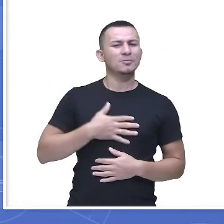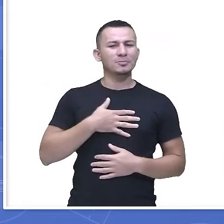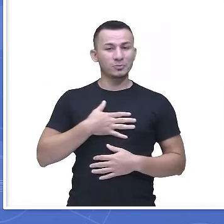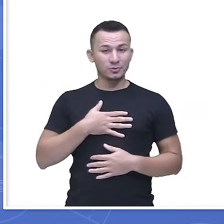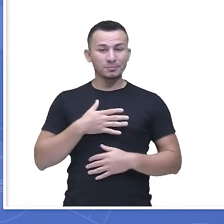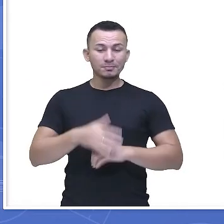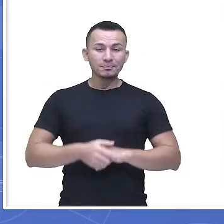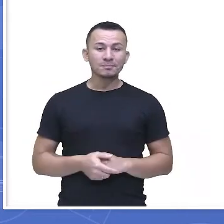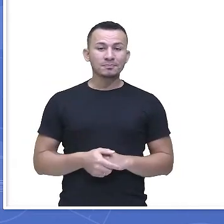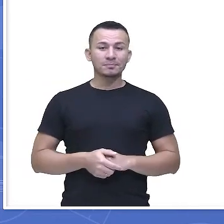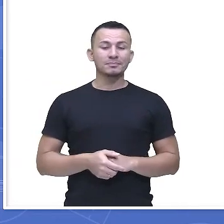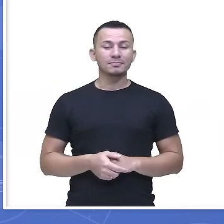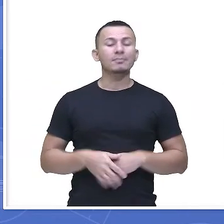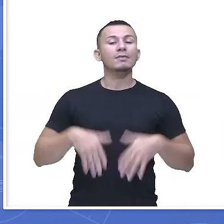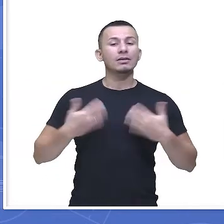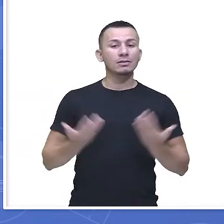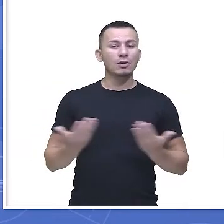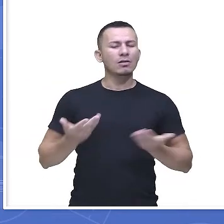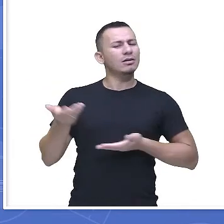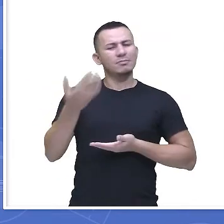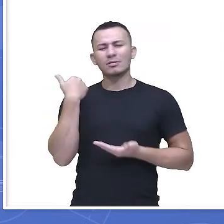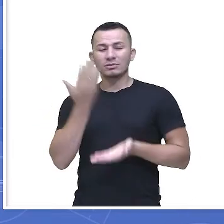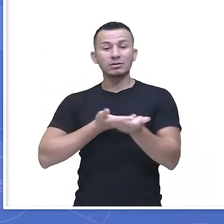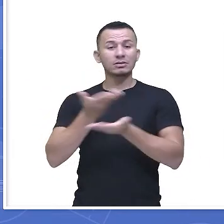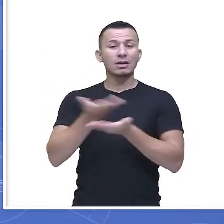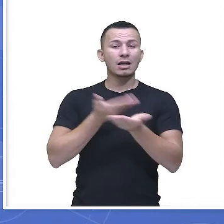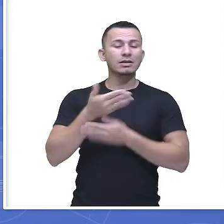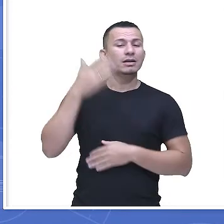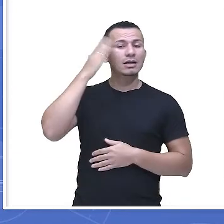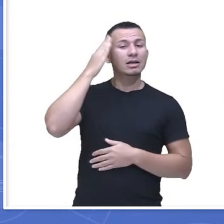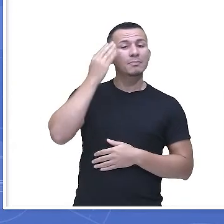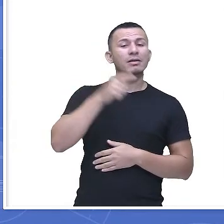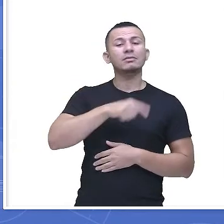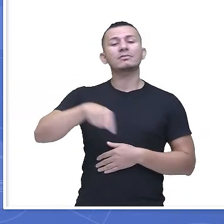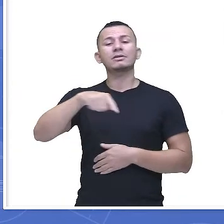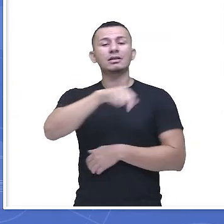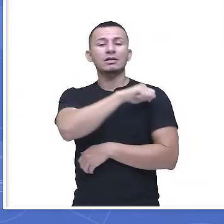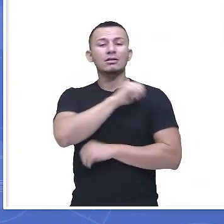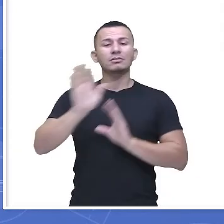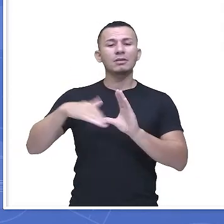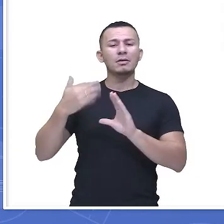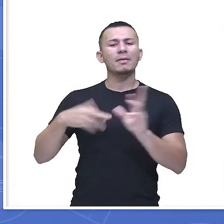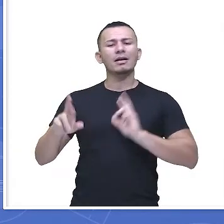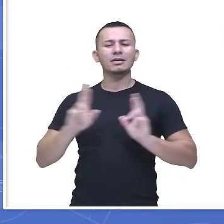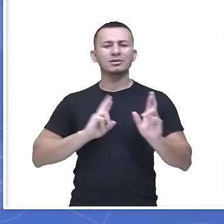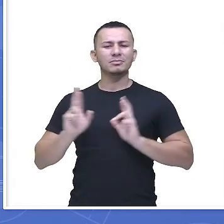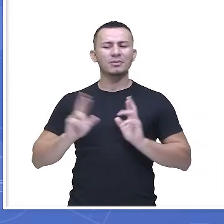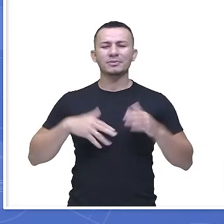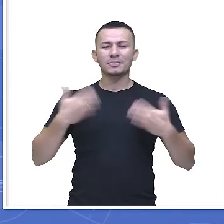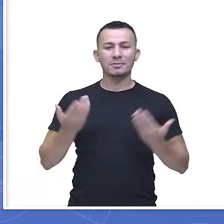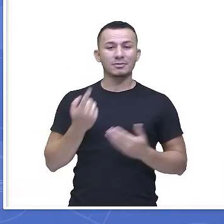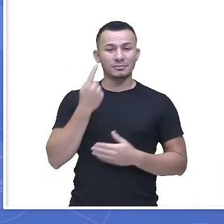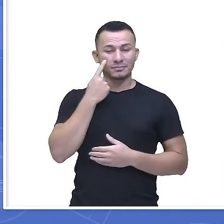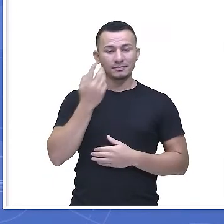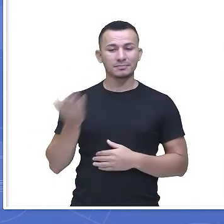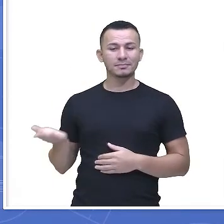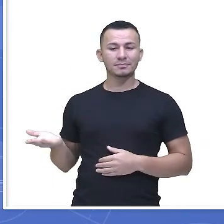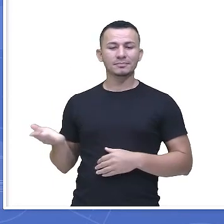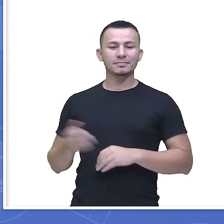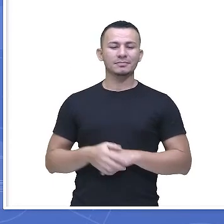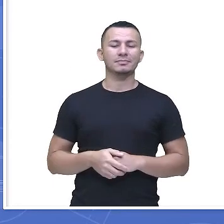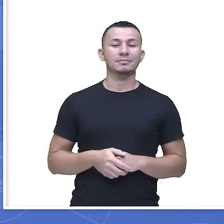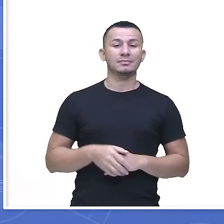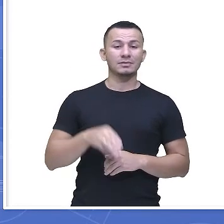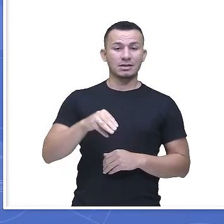de vocês. Então, vamos lá interagir? Vamos ver quem respondeu aí, vamos lá? Vamos colocar aí as questões. Olha aí a